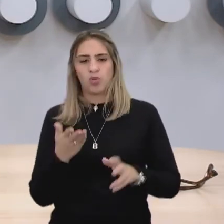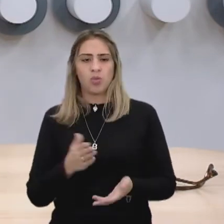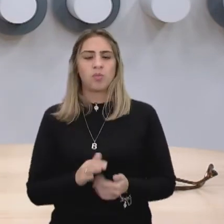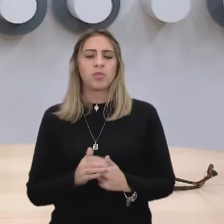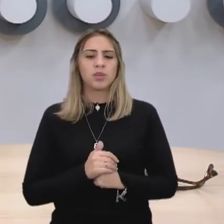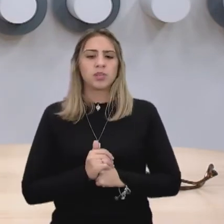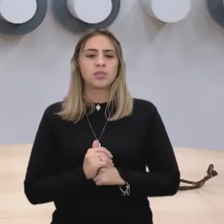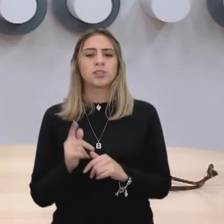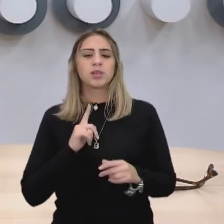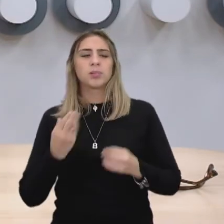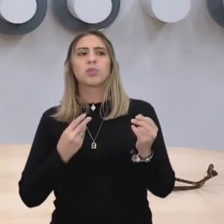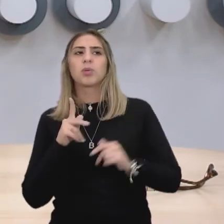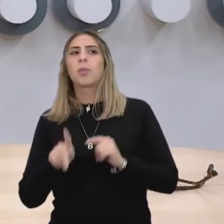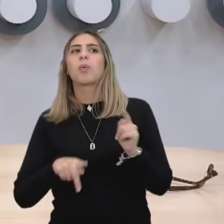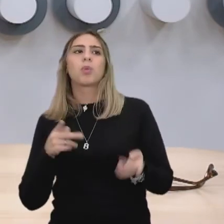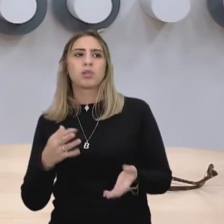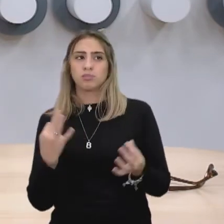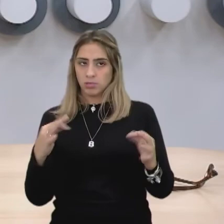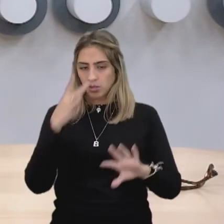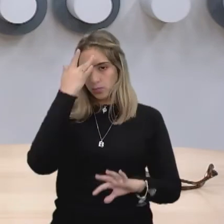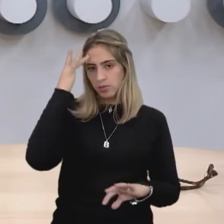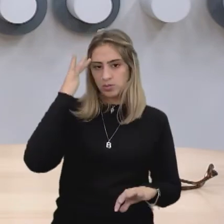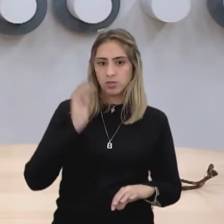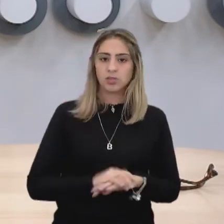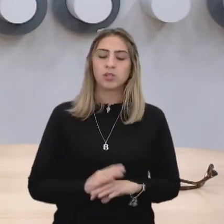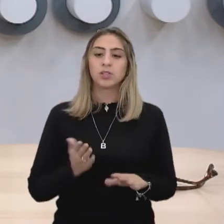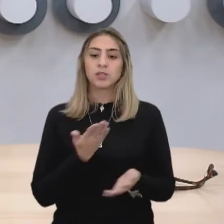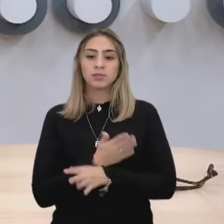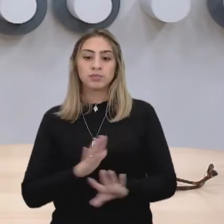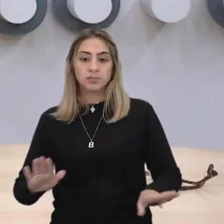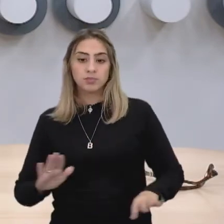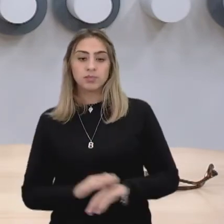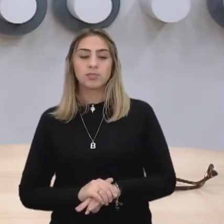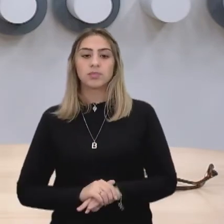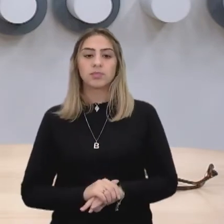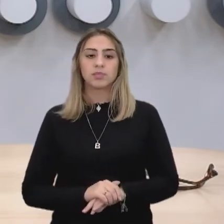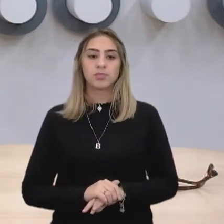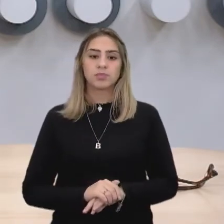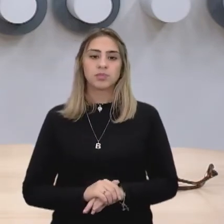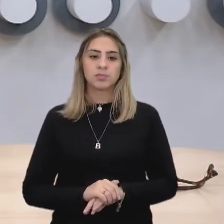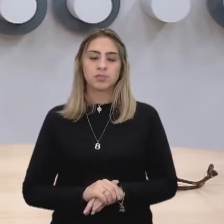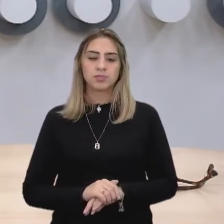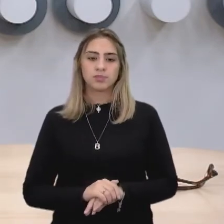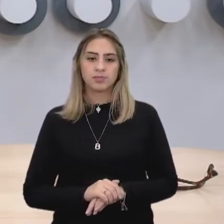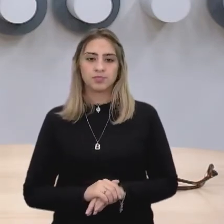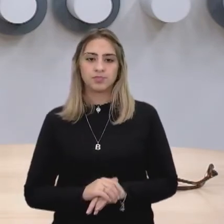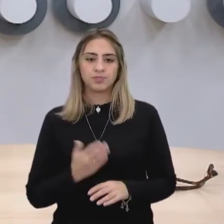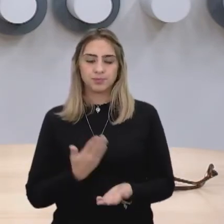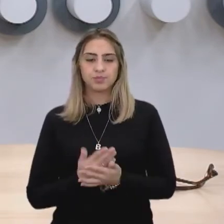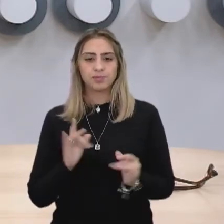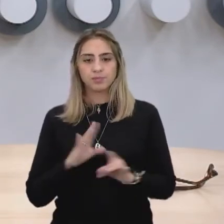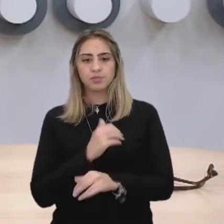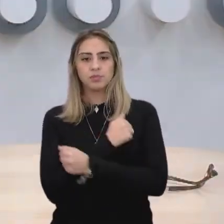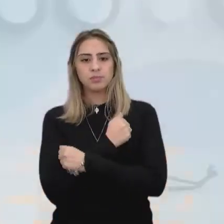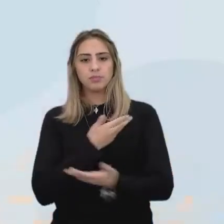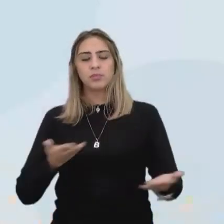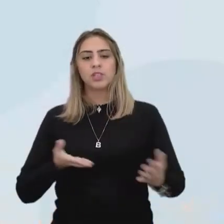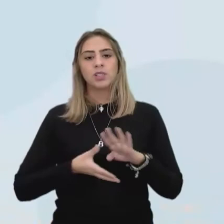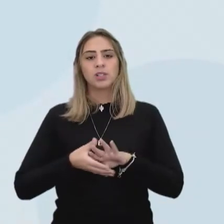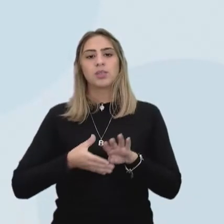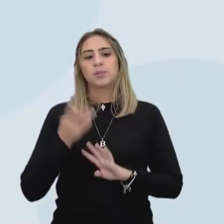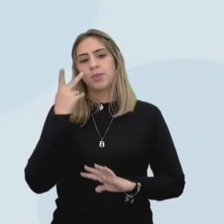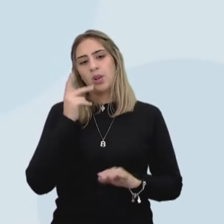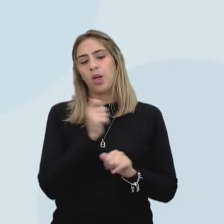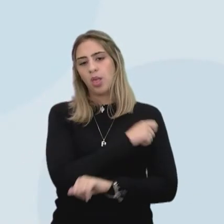E tem muito a ver com a nossa população, certo, galerinha? Já terminamos aí, mas eu vou passar antes de terminar e mandar um abraço para vocês aí, orientações para o